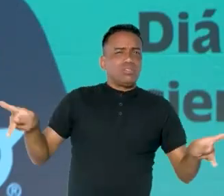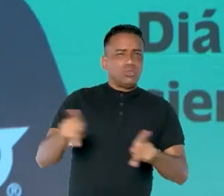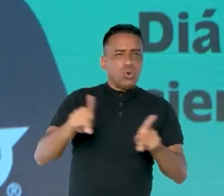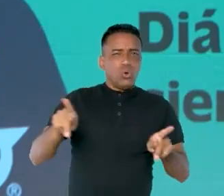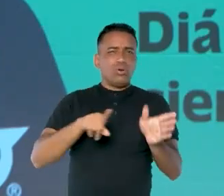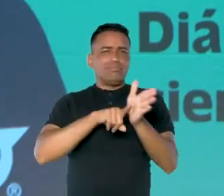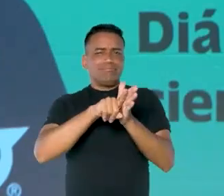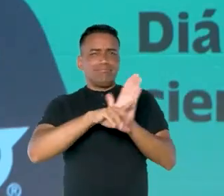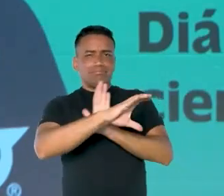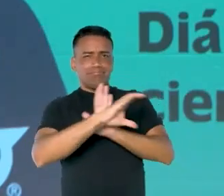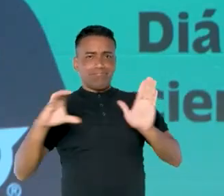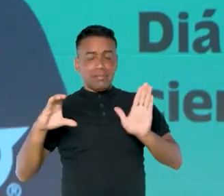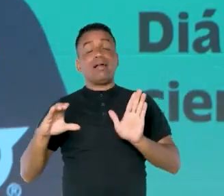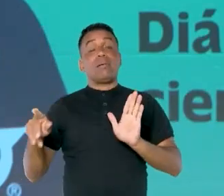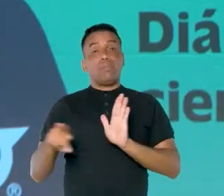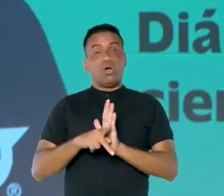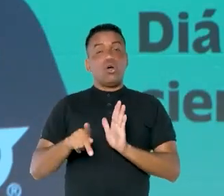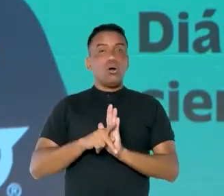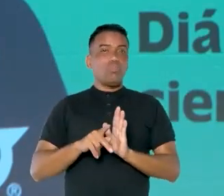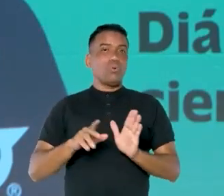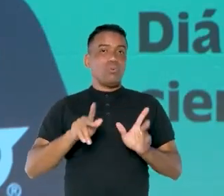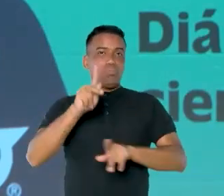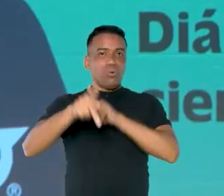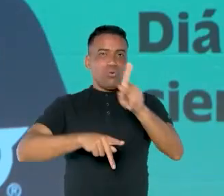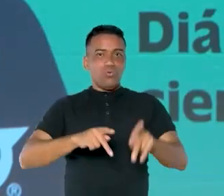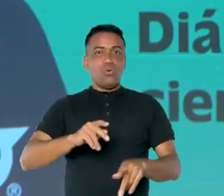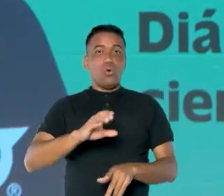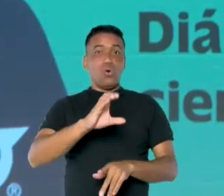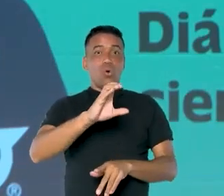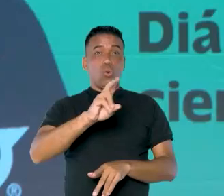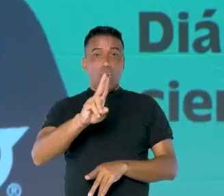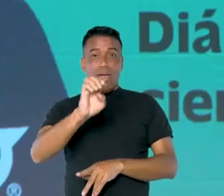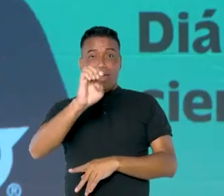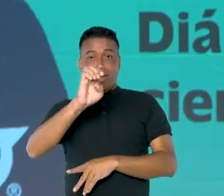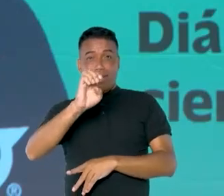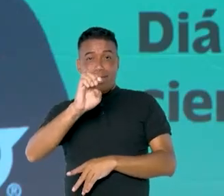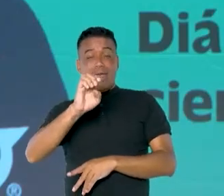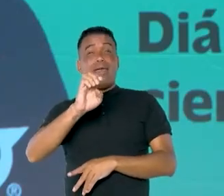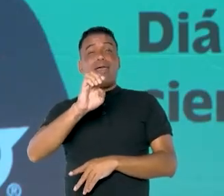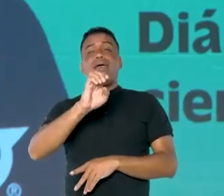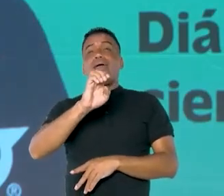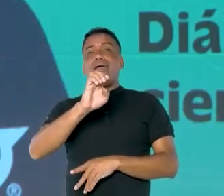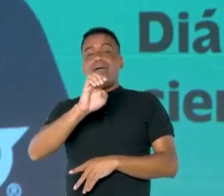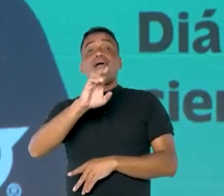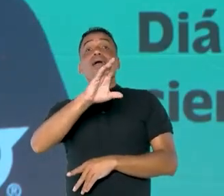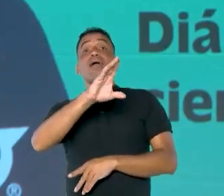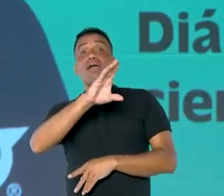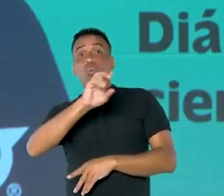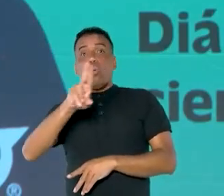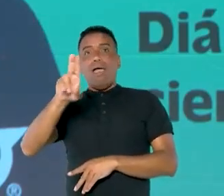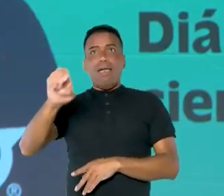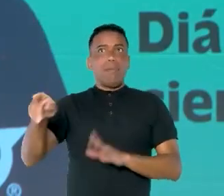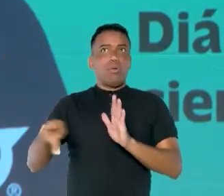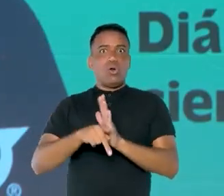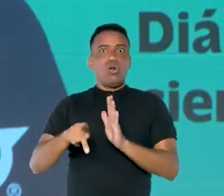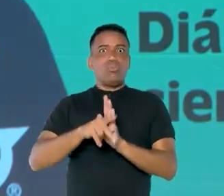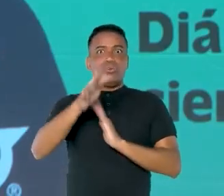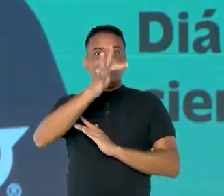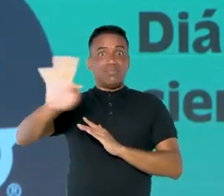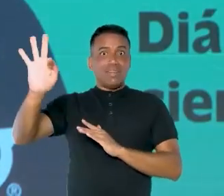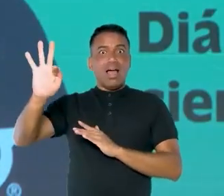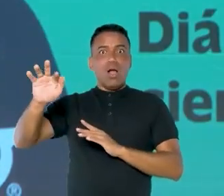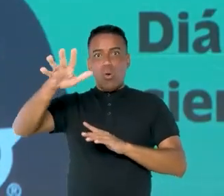na terra indígena Quequé Marabitanas, no Amazonas, e é formada em Sociologia pela Universidade Federal do